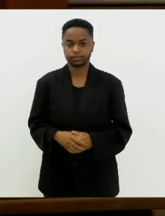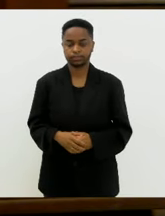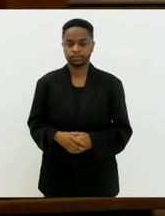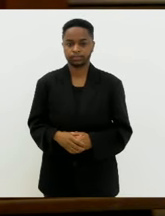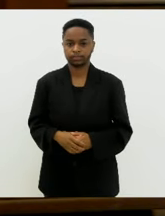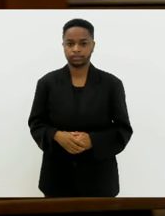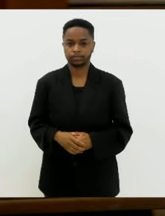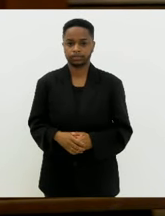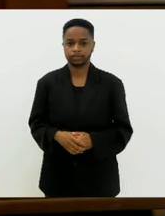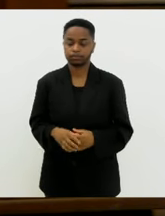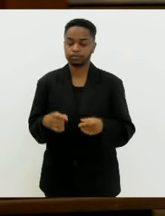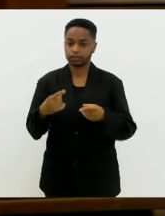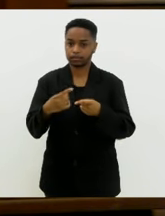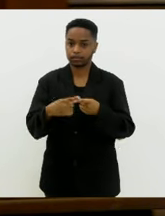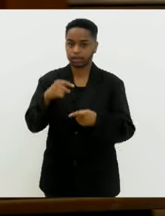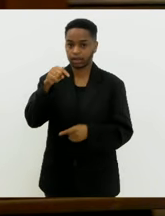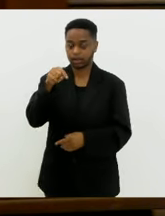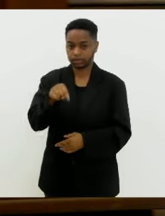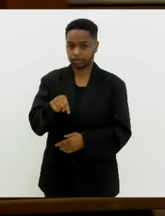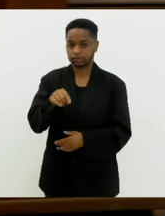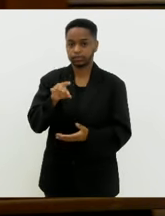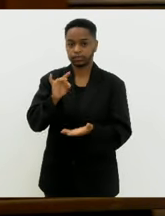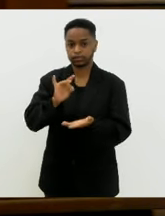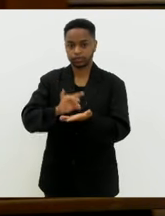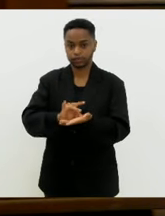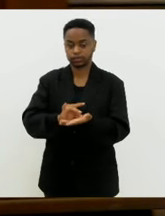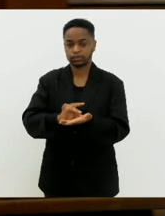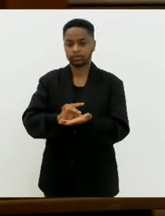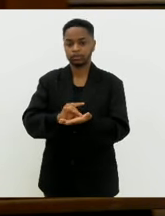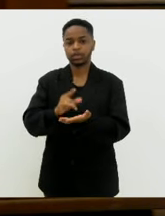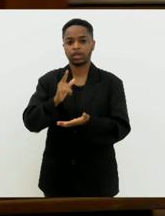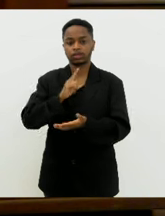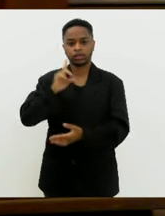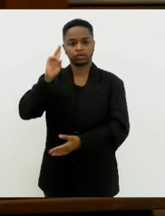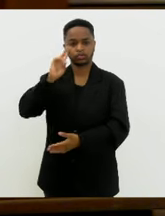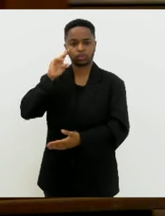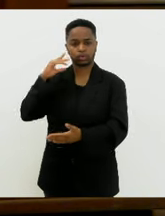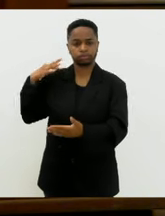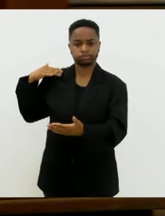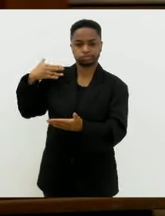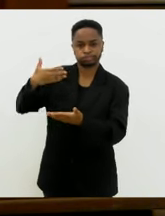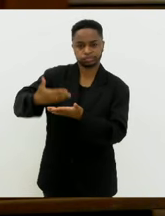palácio que, na verdade, tem muita história.